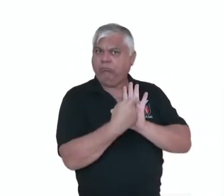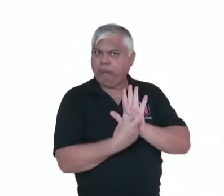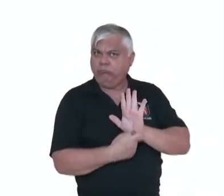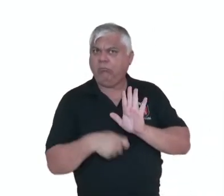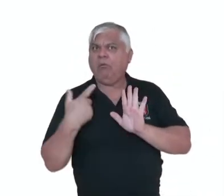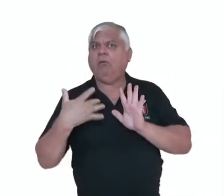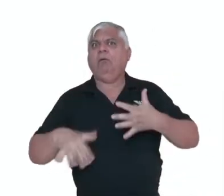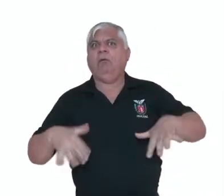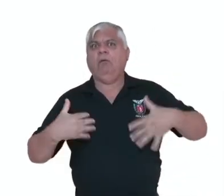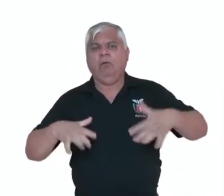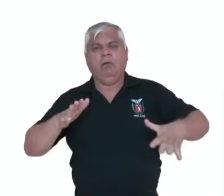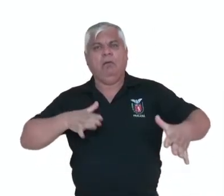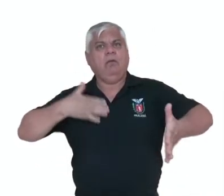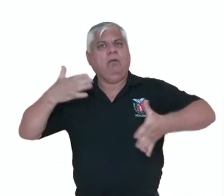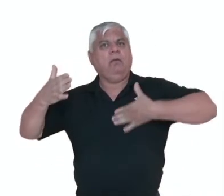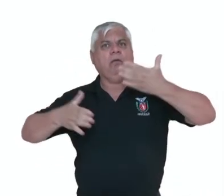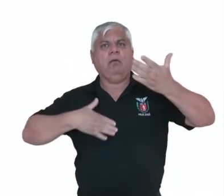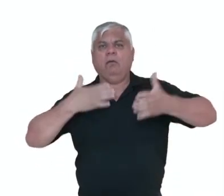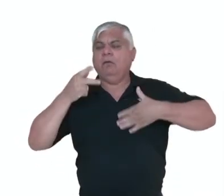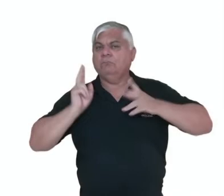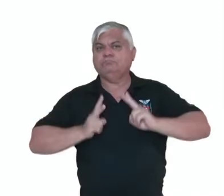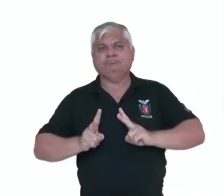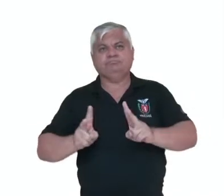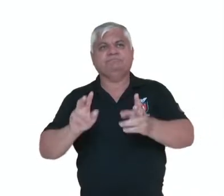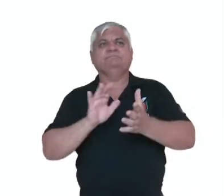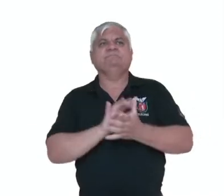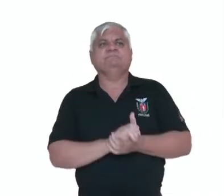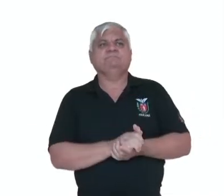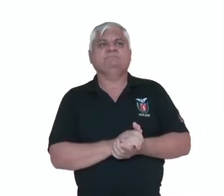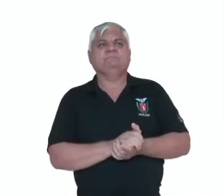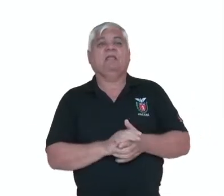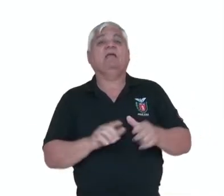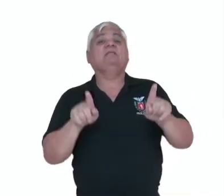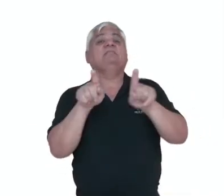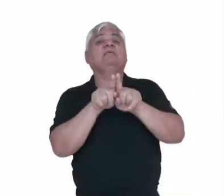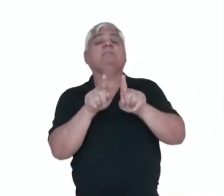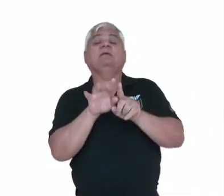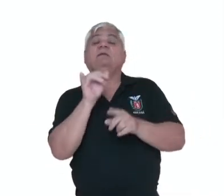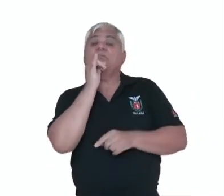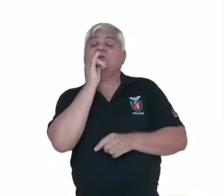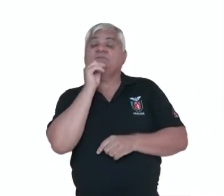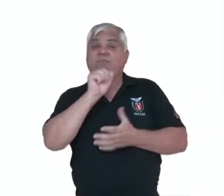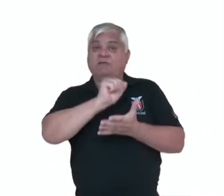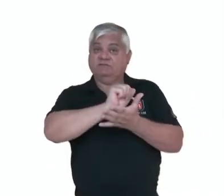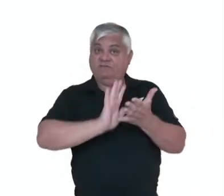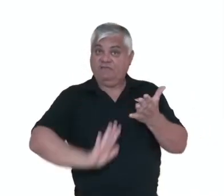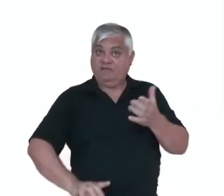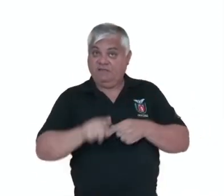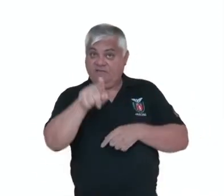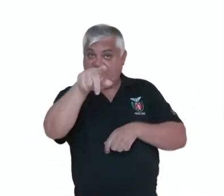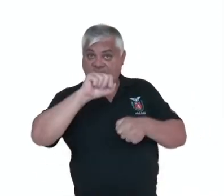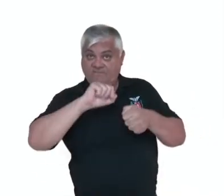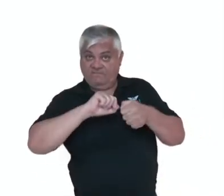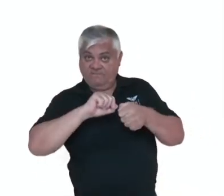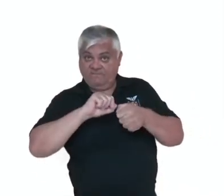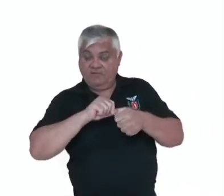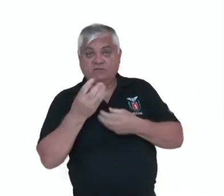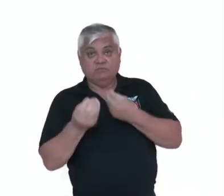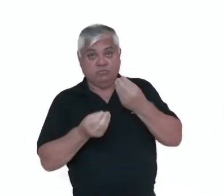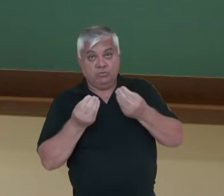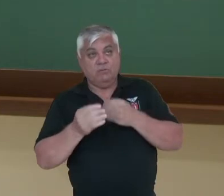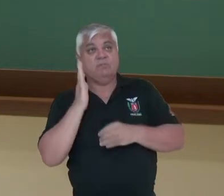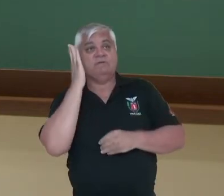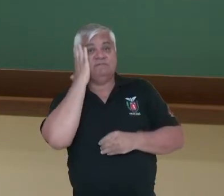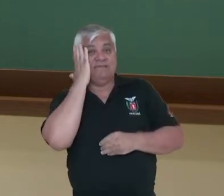Peter por toda a sua vida. A gente também traz a sugestão de uma atividade mão na massa, né? Como vocês